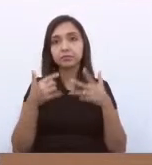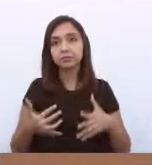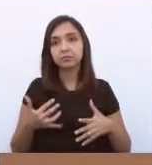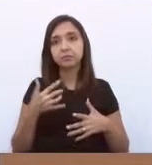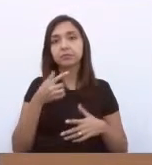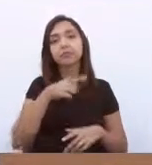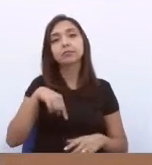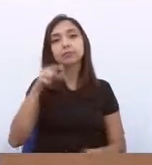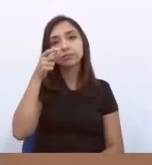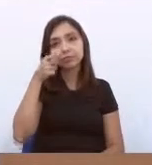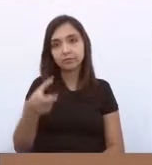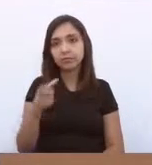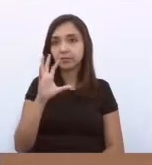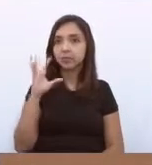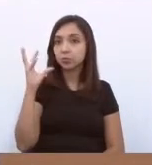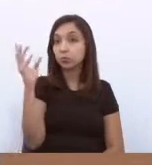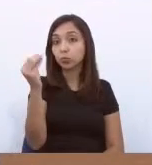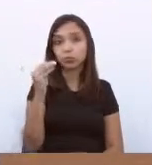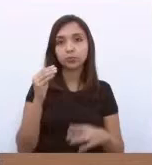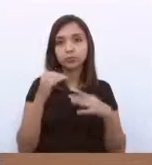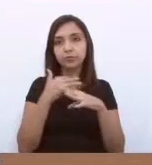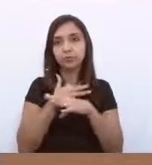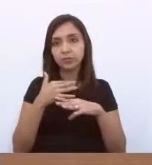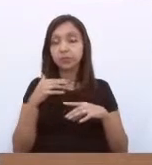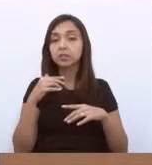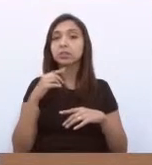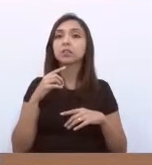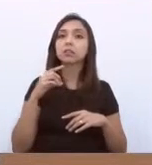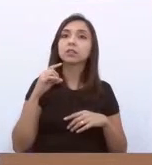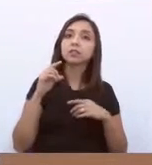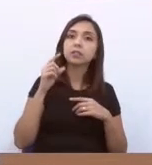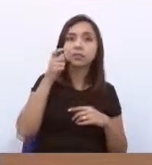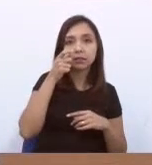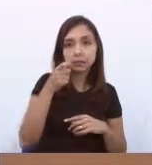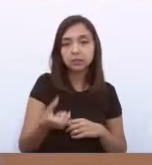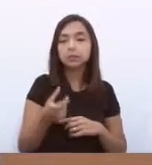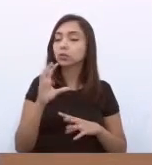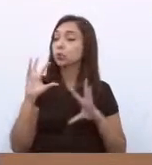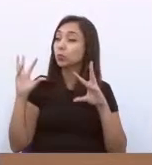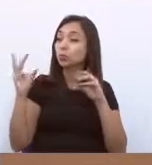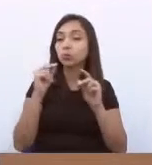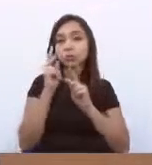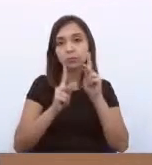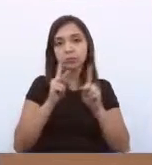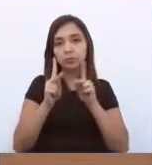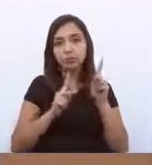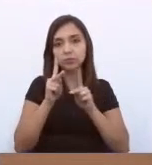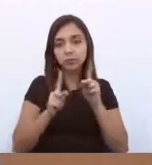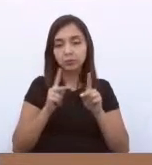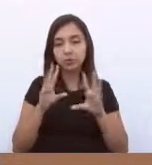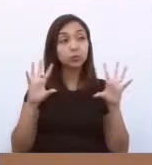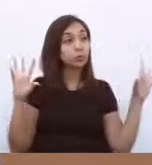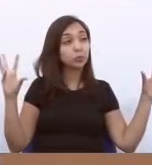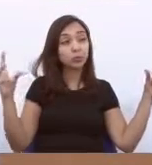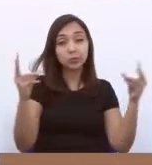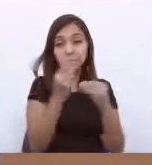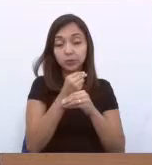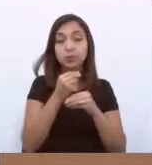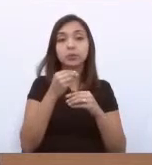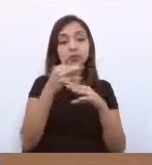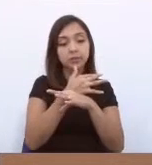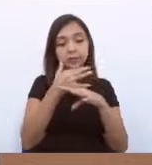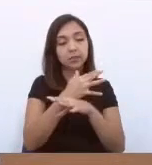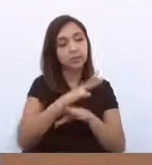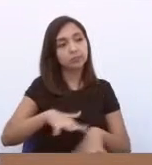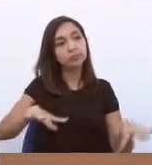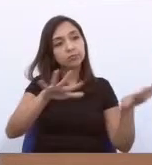aos interesses de toda a cidade, diz respeito ao interesse de toda a população, de todos que passam por essa